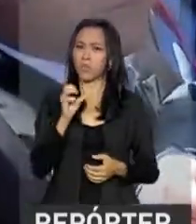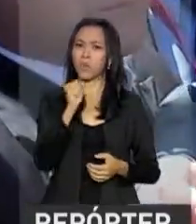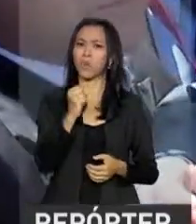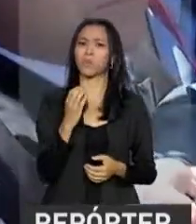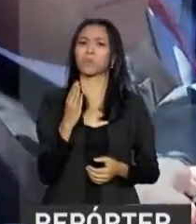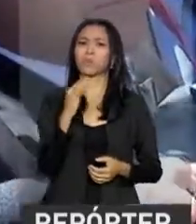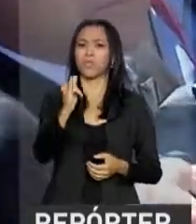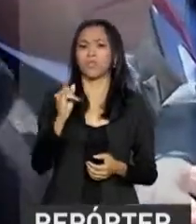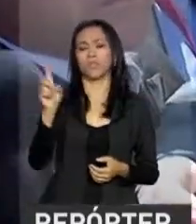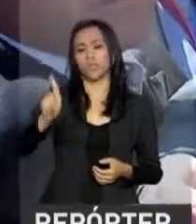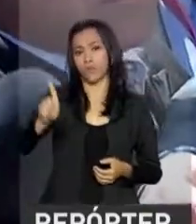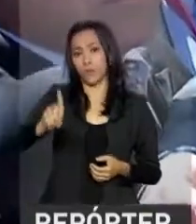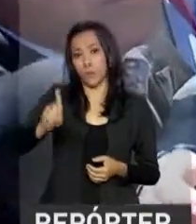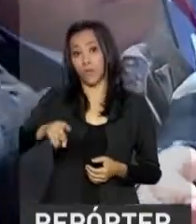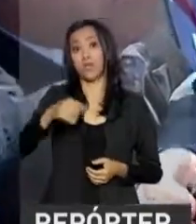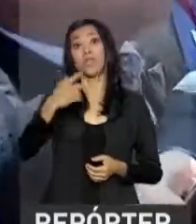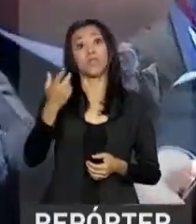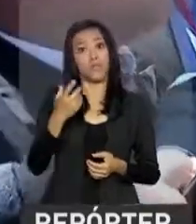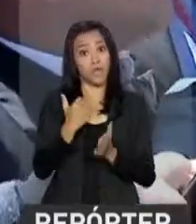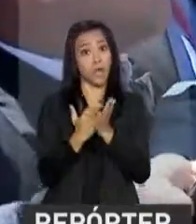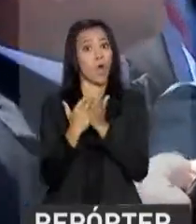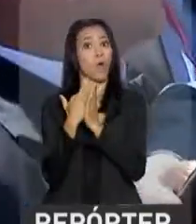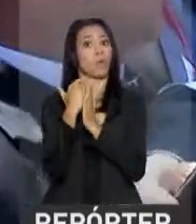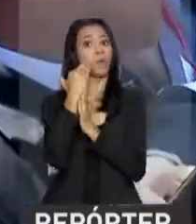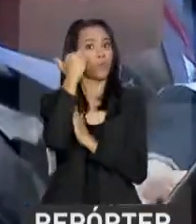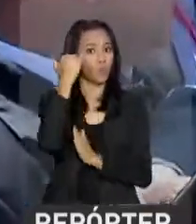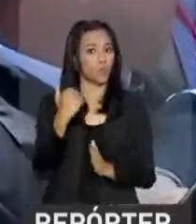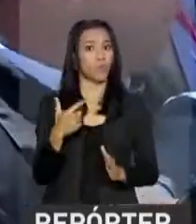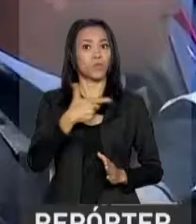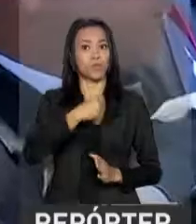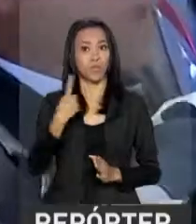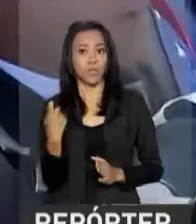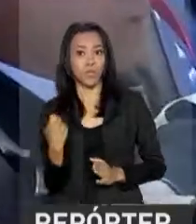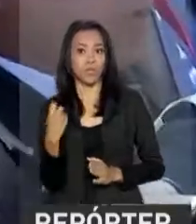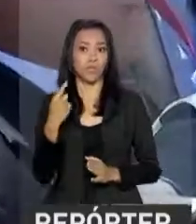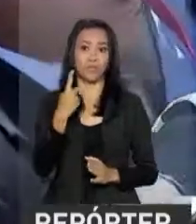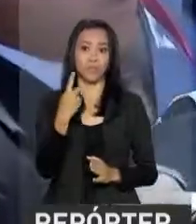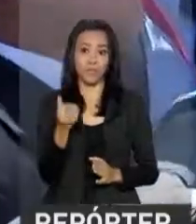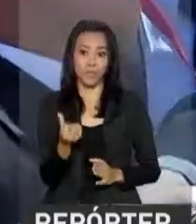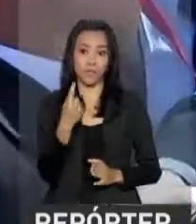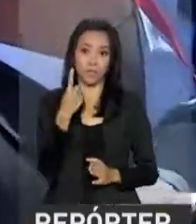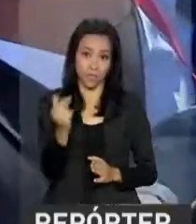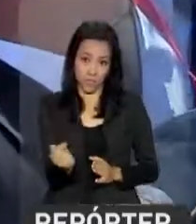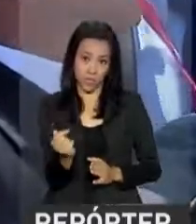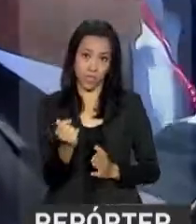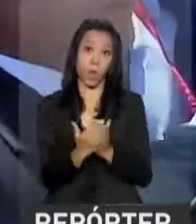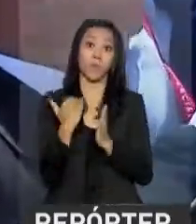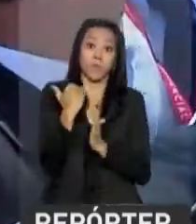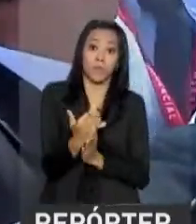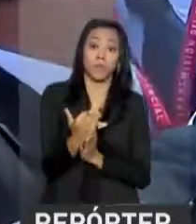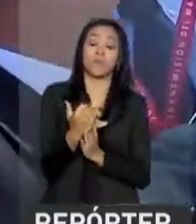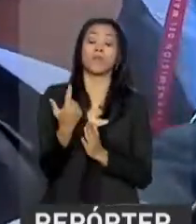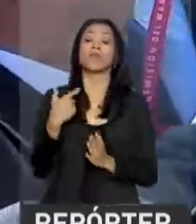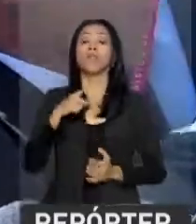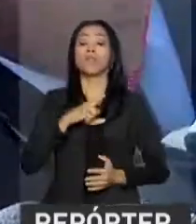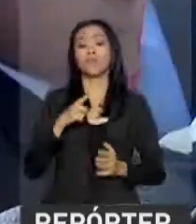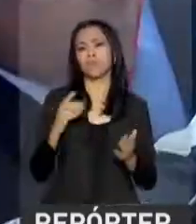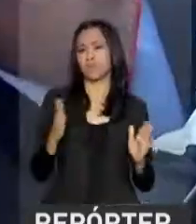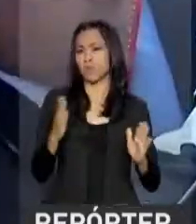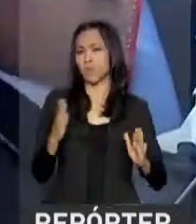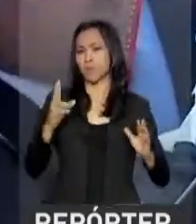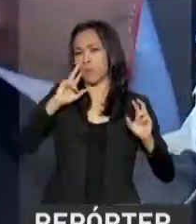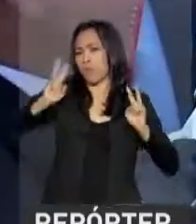nossa relação comercial, que aumentou, aliás, muito em 2015, 2016 e 2017. E, em segundo lugar, porque temos mais ou menos a mesma